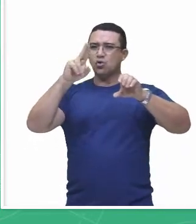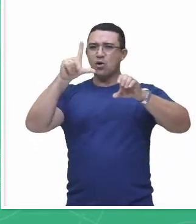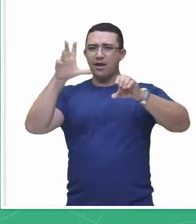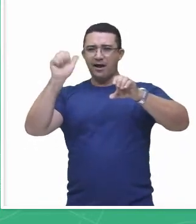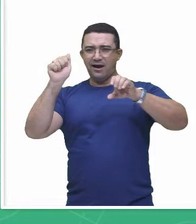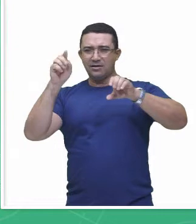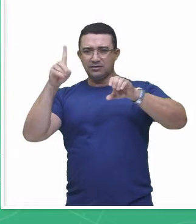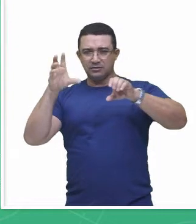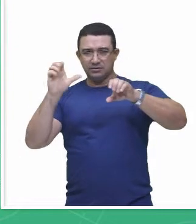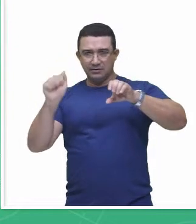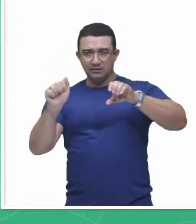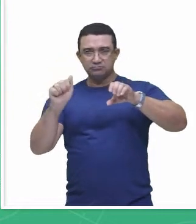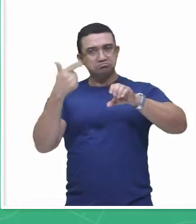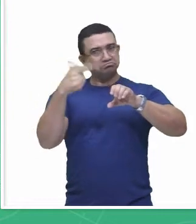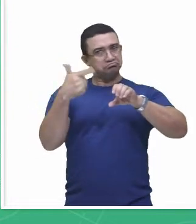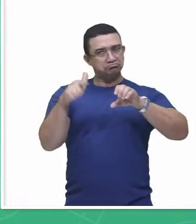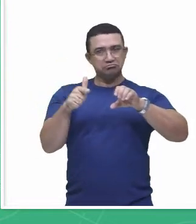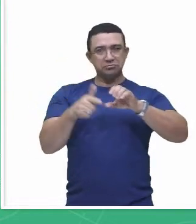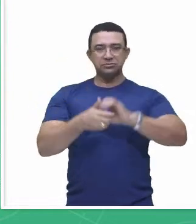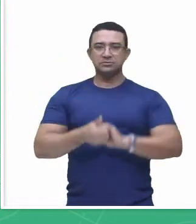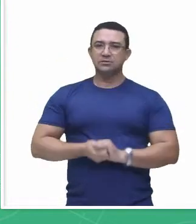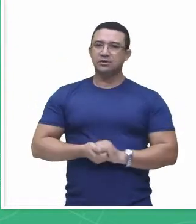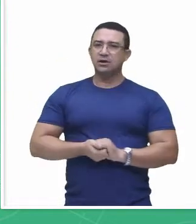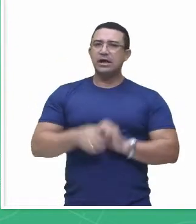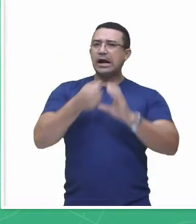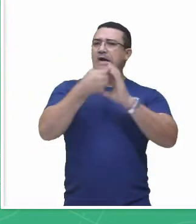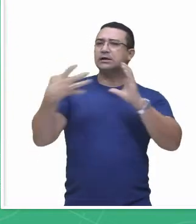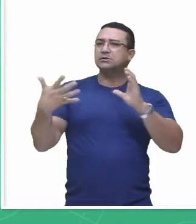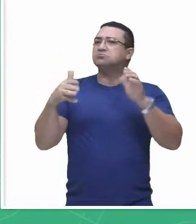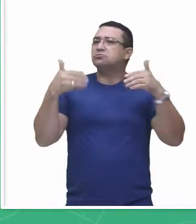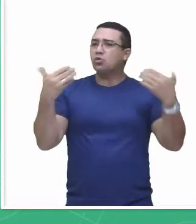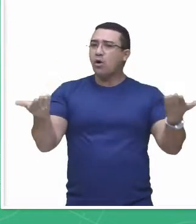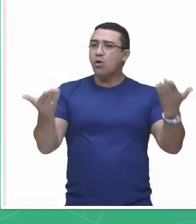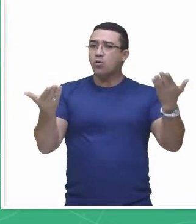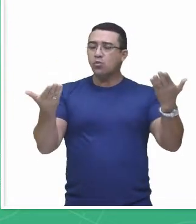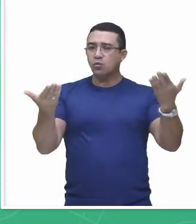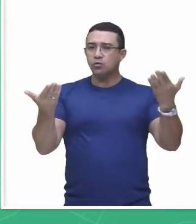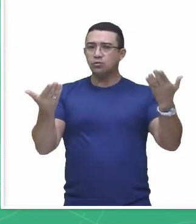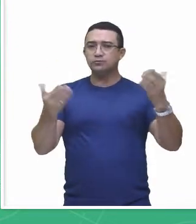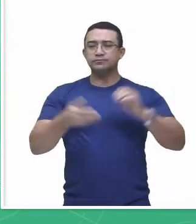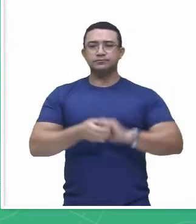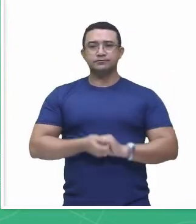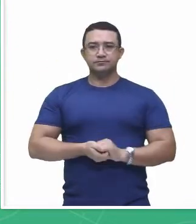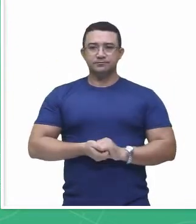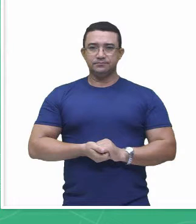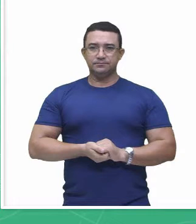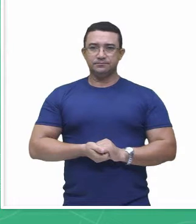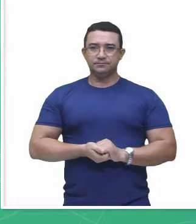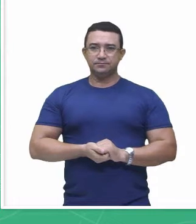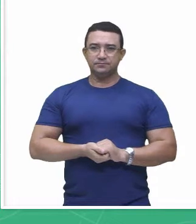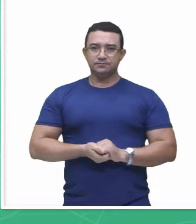citadas acima, essa articulação pode ser classificada como Vamos prosseguir.